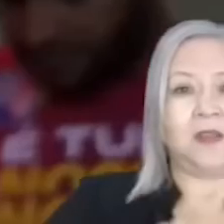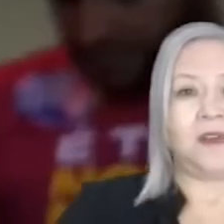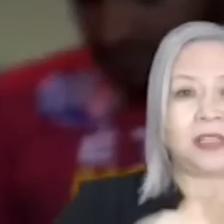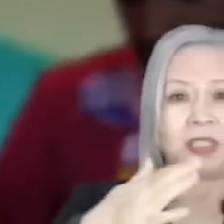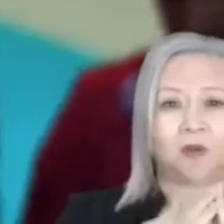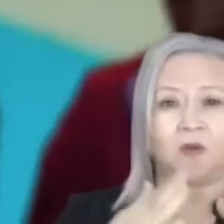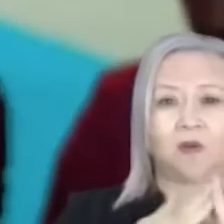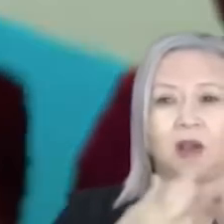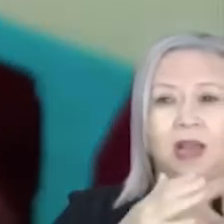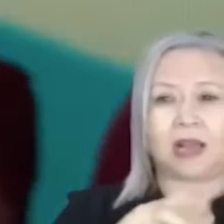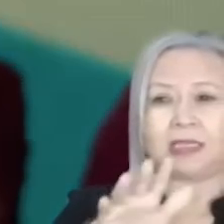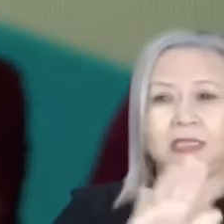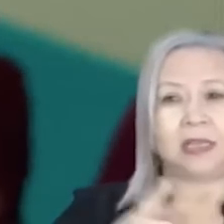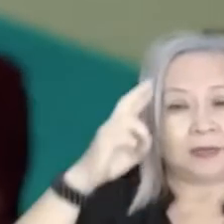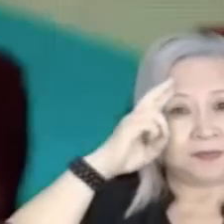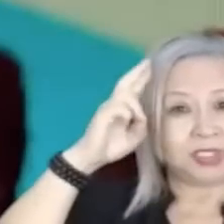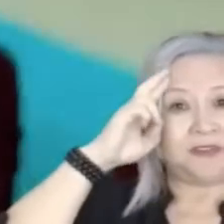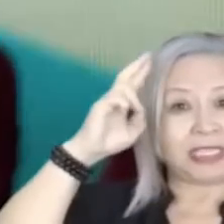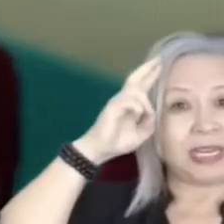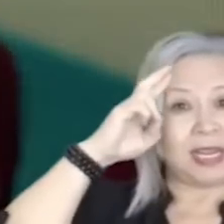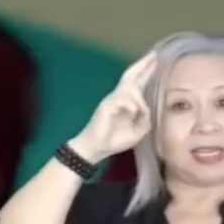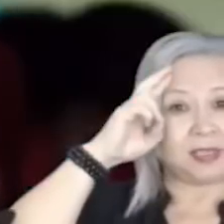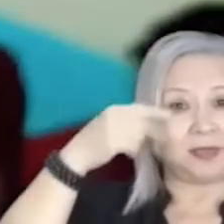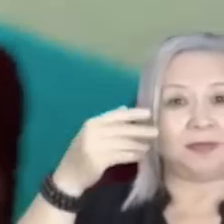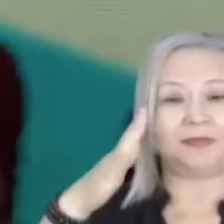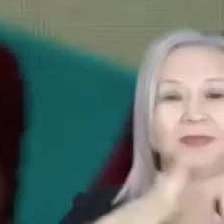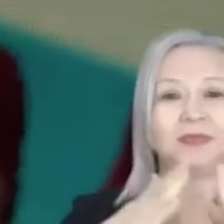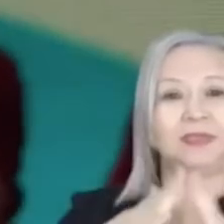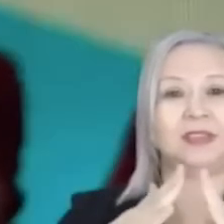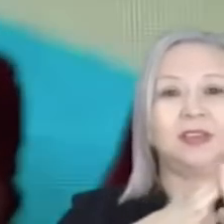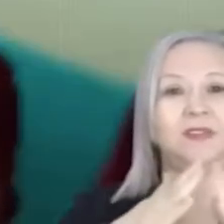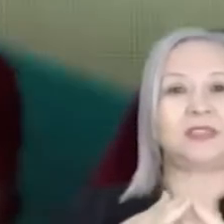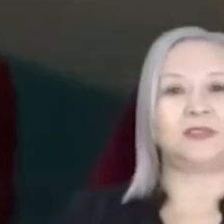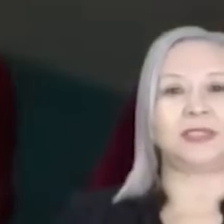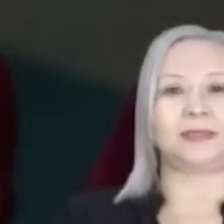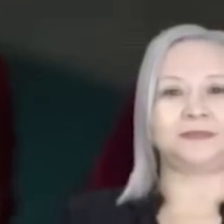estava fazendo a festa, invadiu o salão do dono da casa